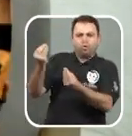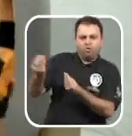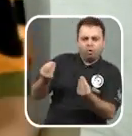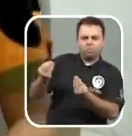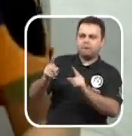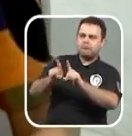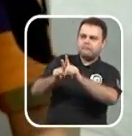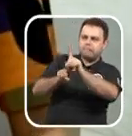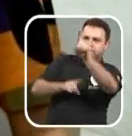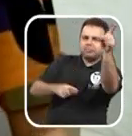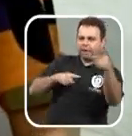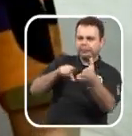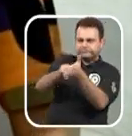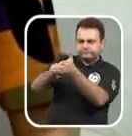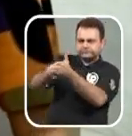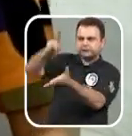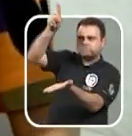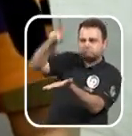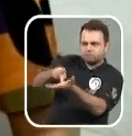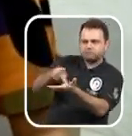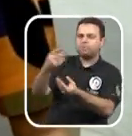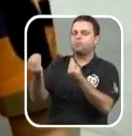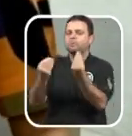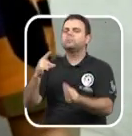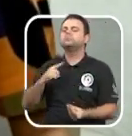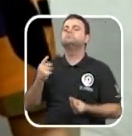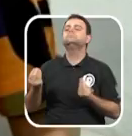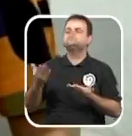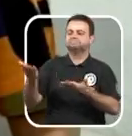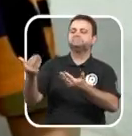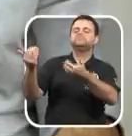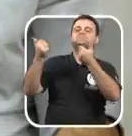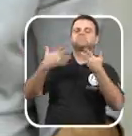dessa pesquisa, desses dados, desse indicativo?